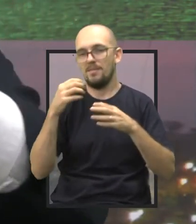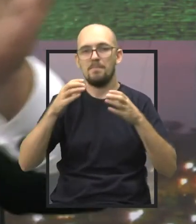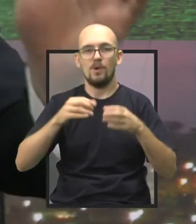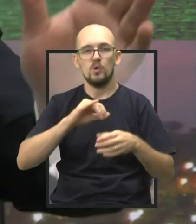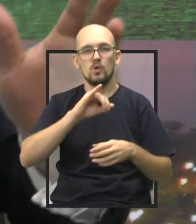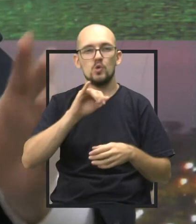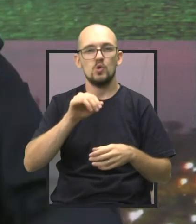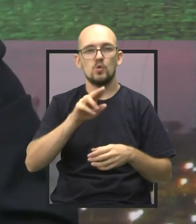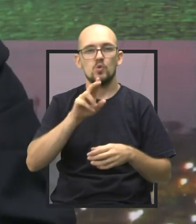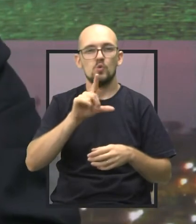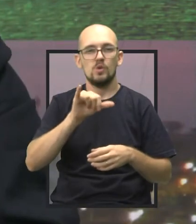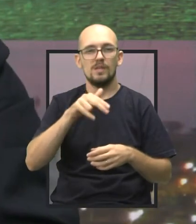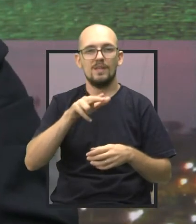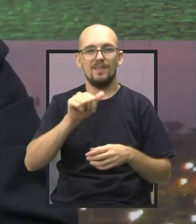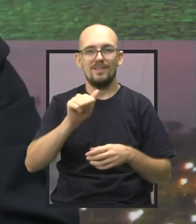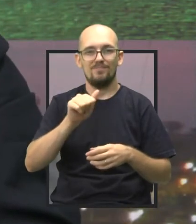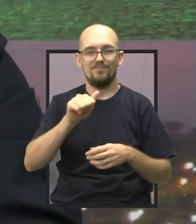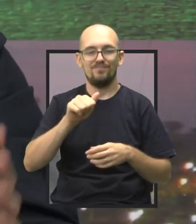Na Lauro Fraschetti, né?